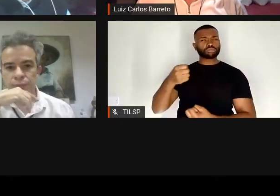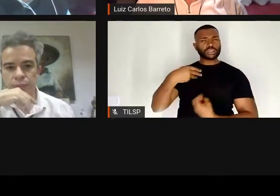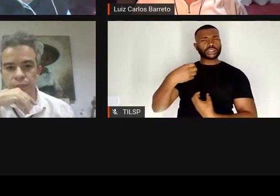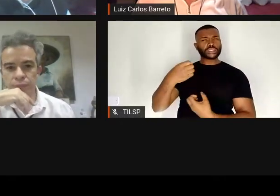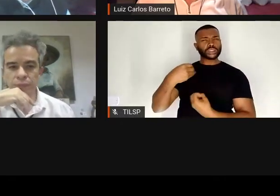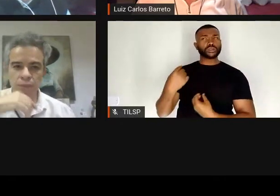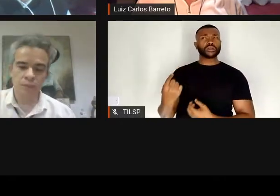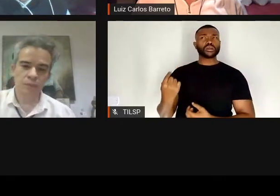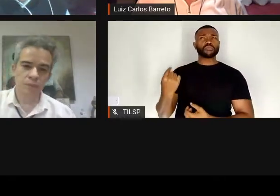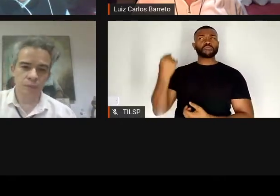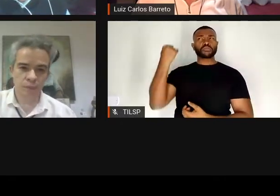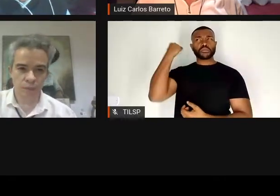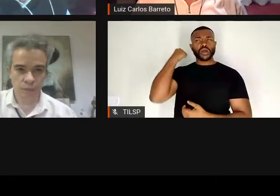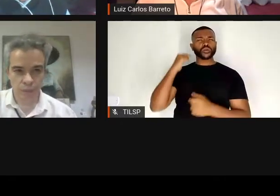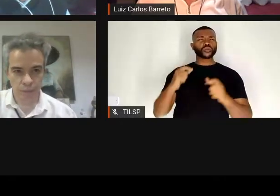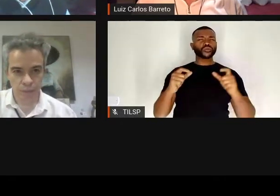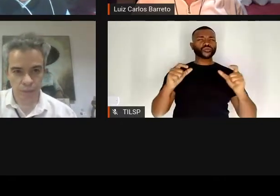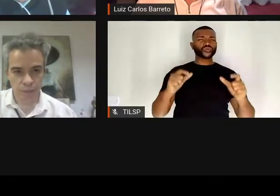que ele tinha